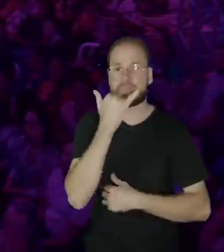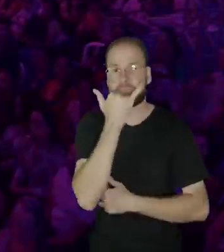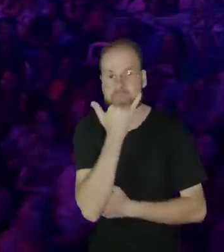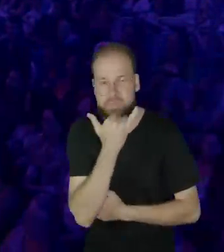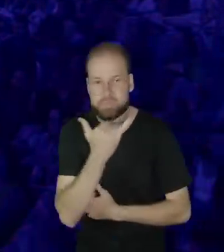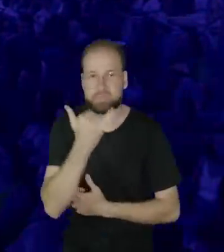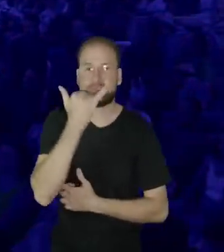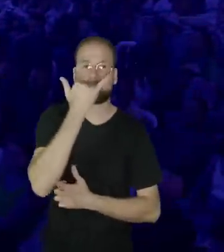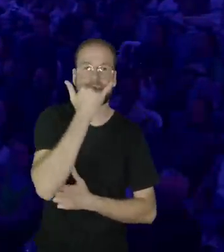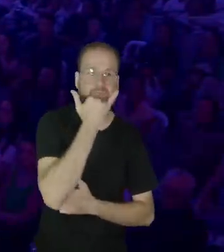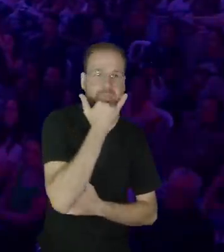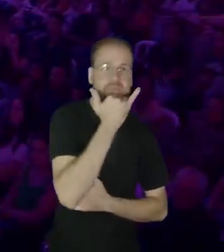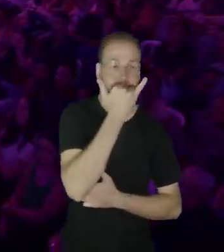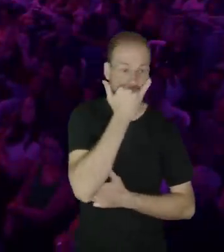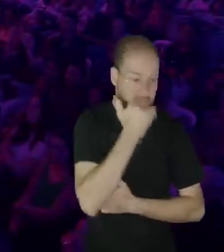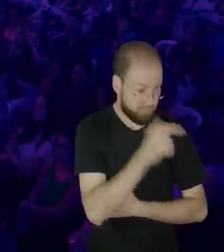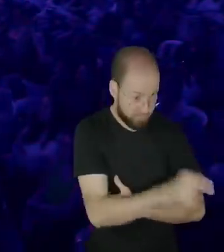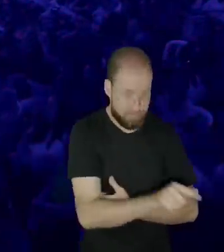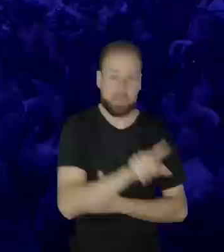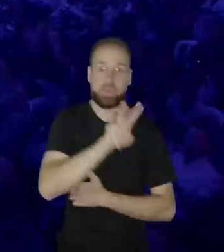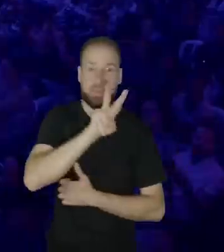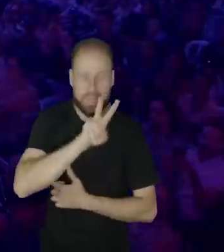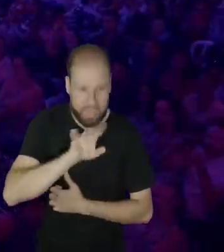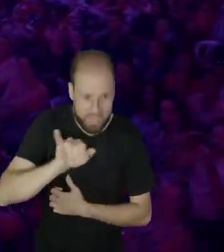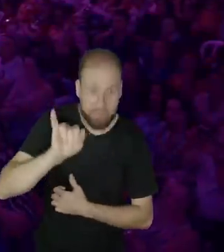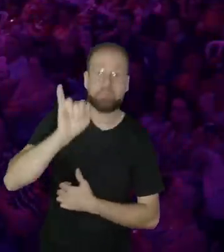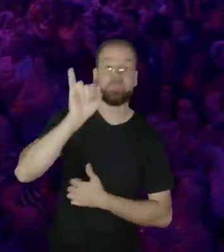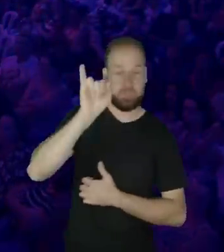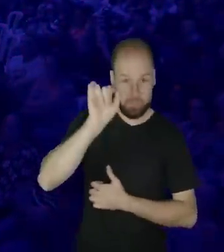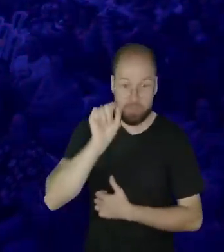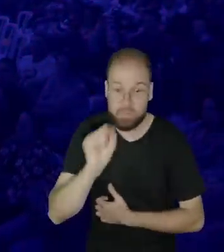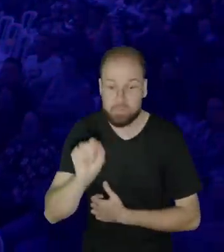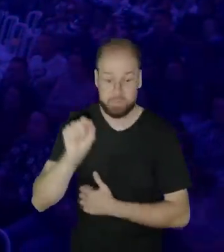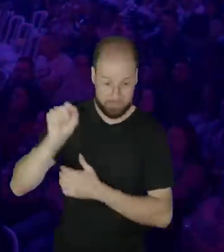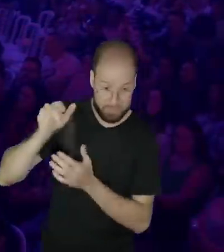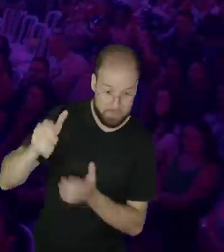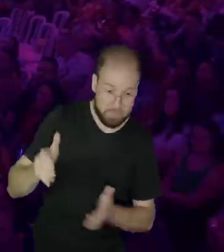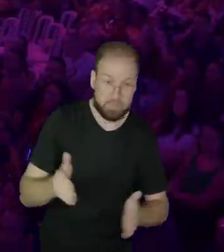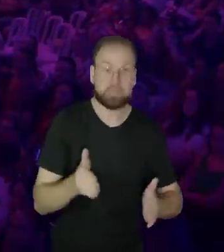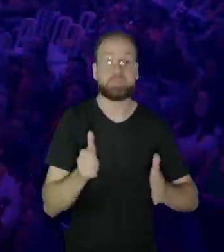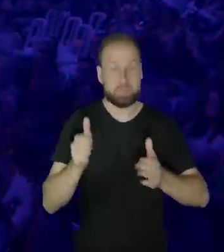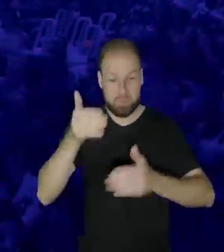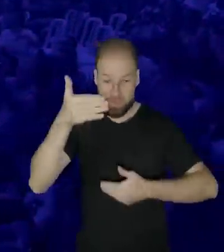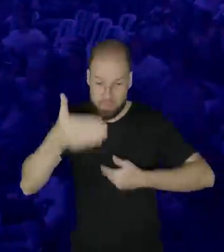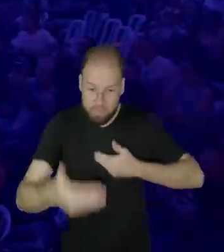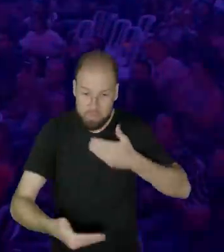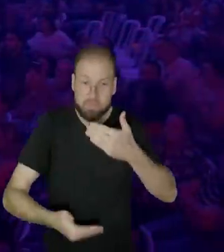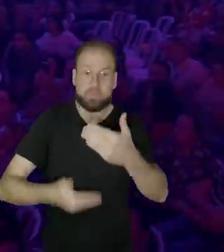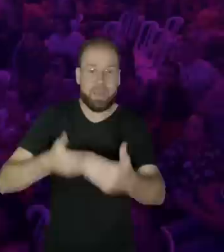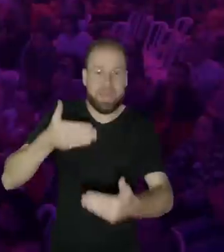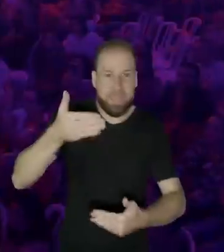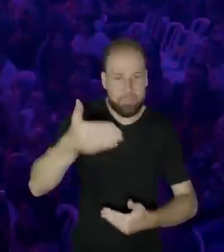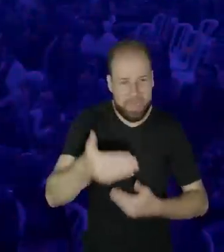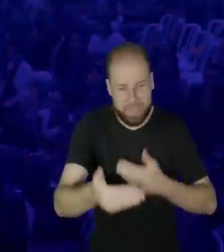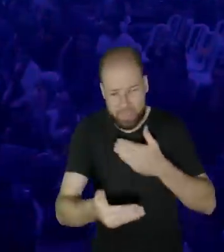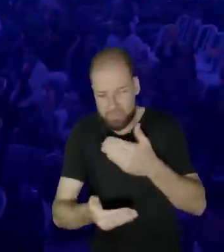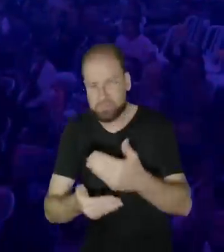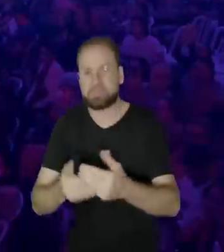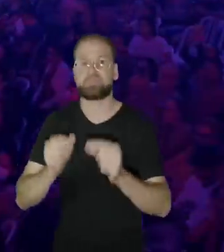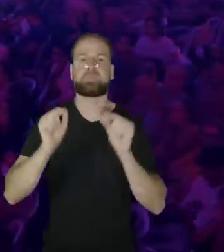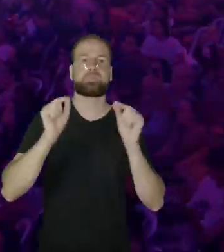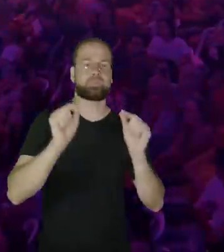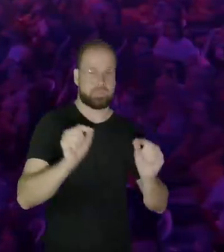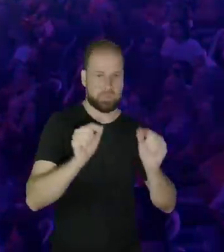perdão. Mas ele vai, e o inferno estremece em cada passo que dá. Todo céu está em pé só